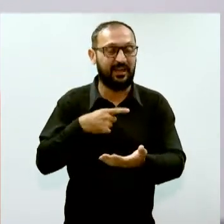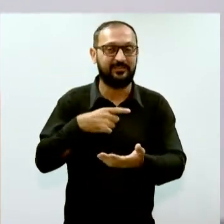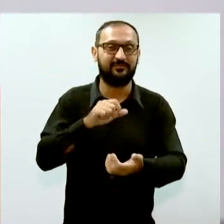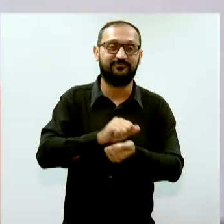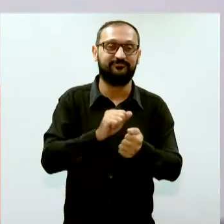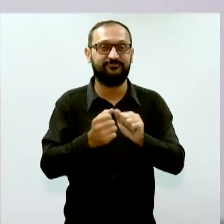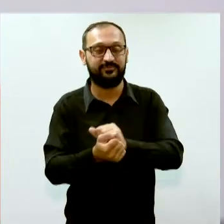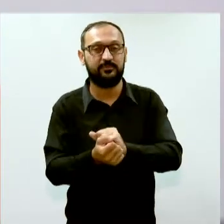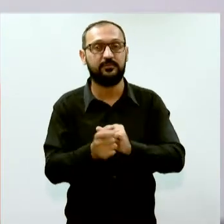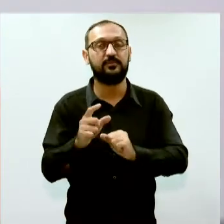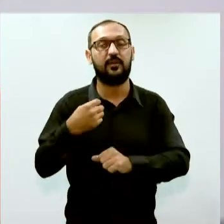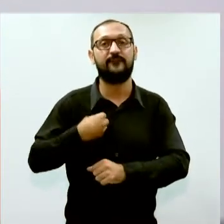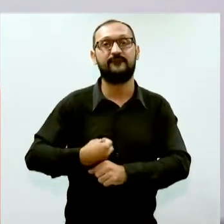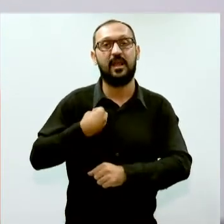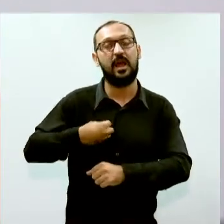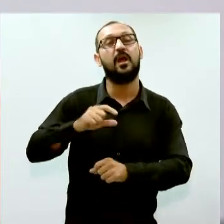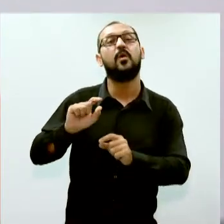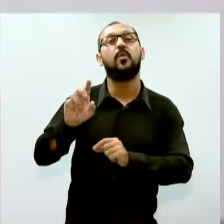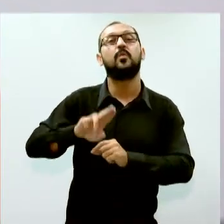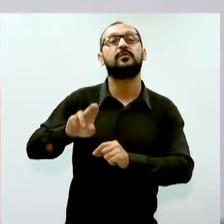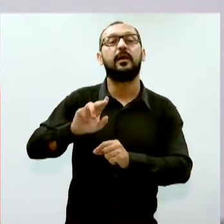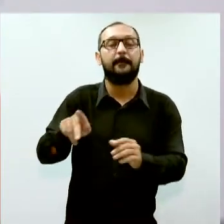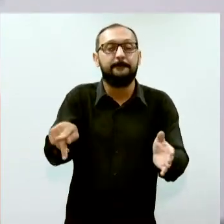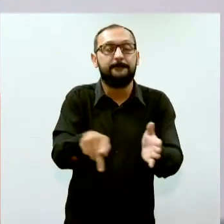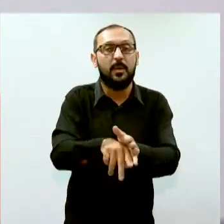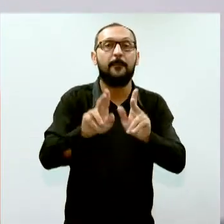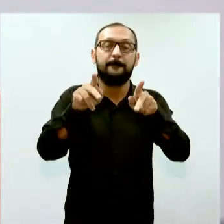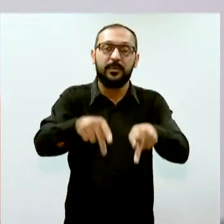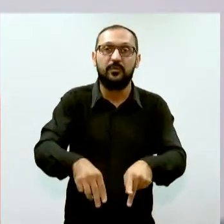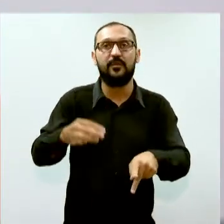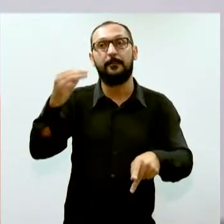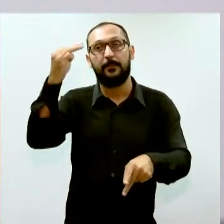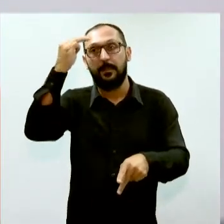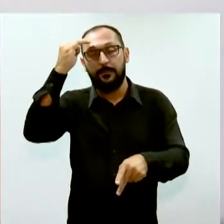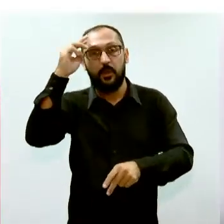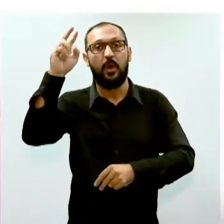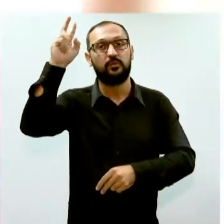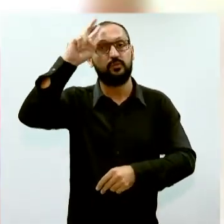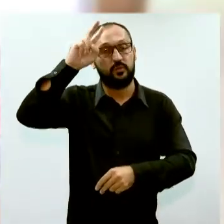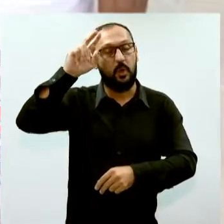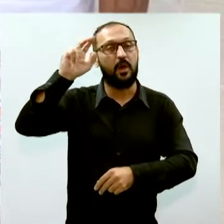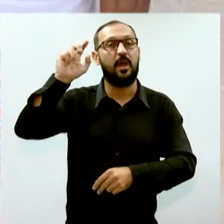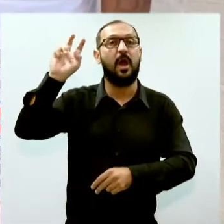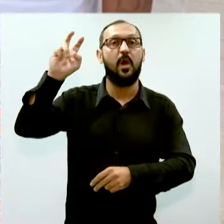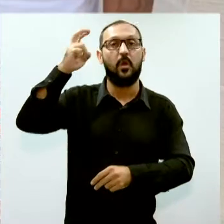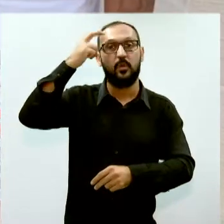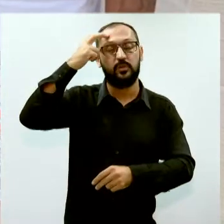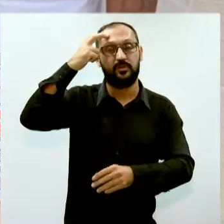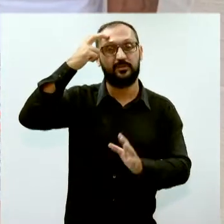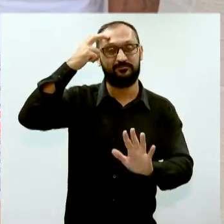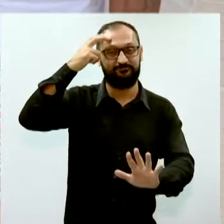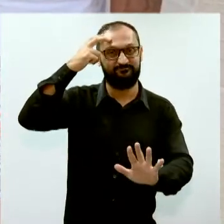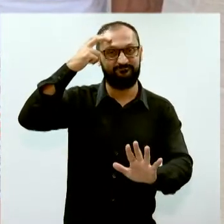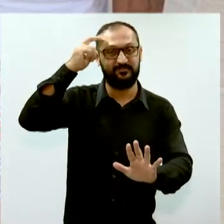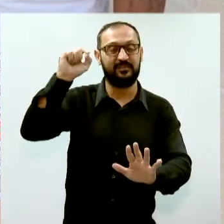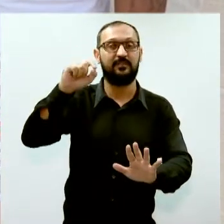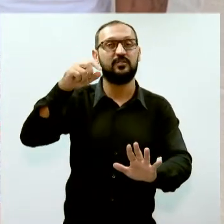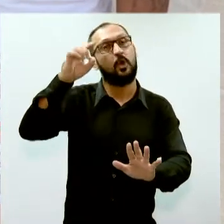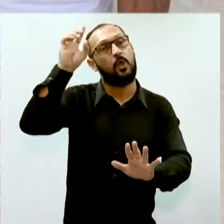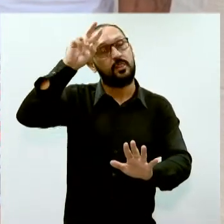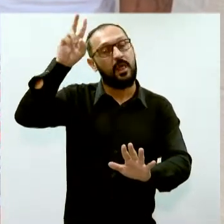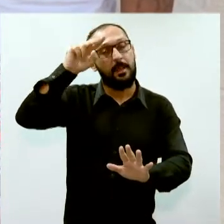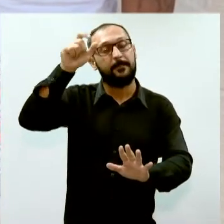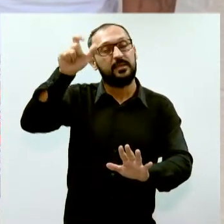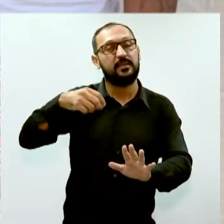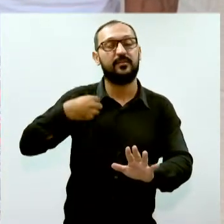também revive a memória do povo, a história, a cultura, que estava só nas lembranças